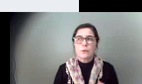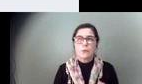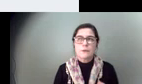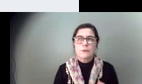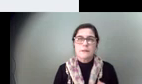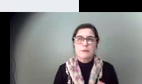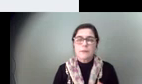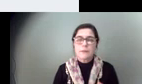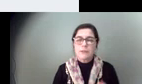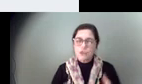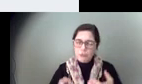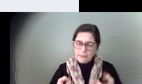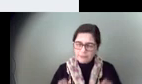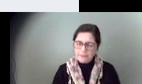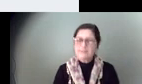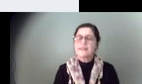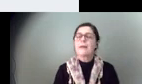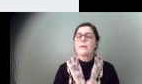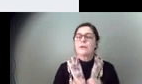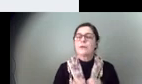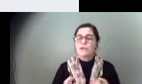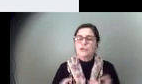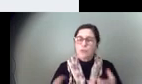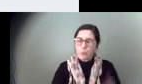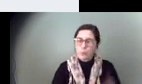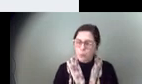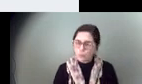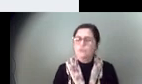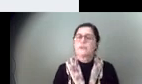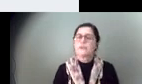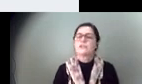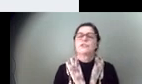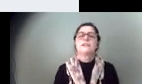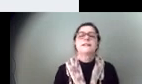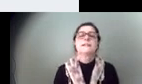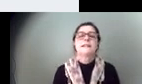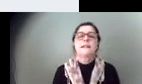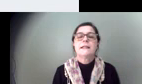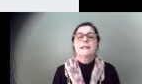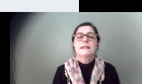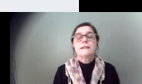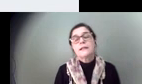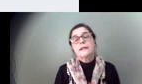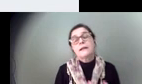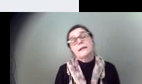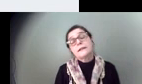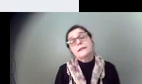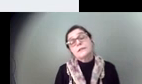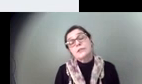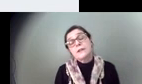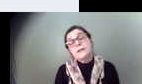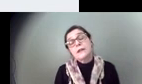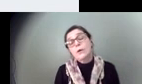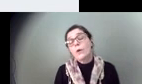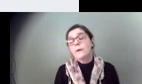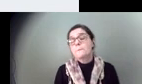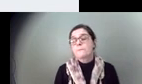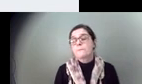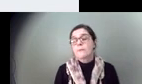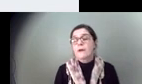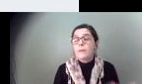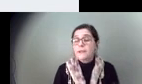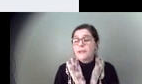conseguir como se, para a gente conseguir fixar melhor, para a gente ter um ponto de partida. Então, aí a gente